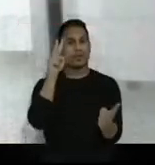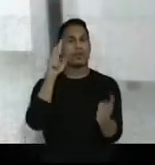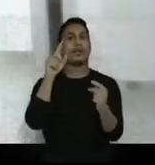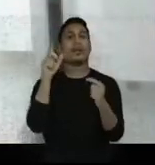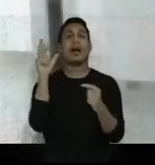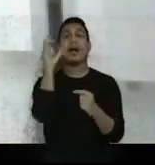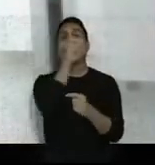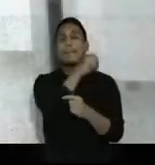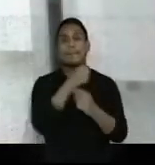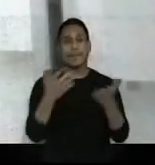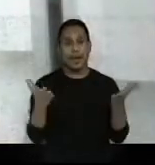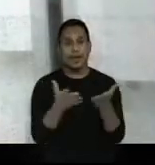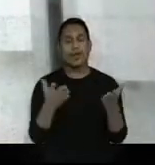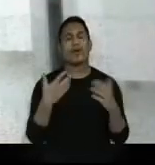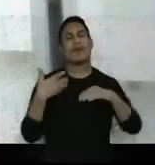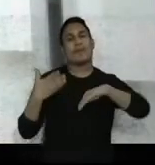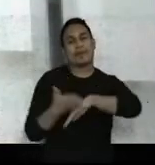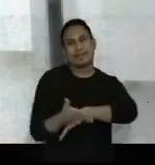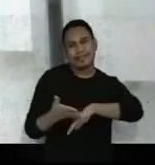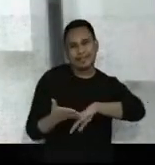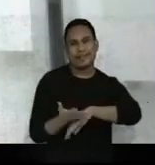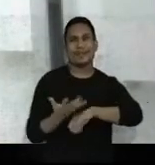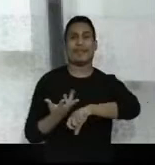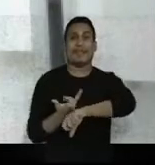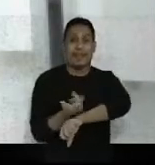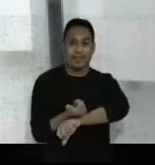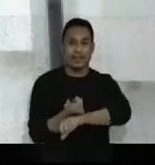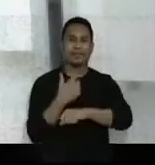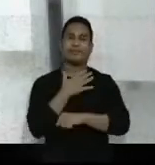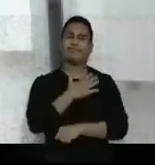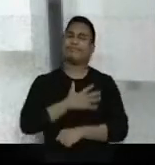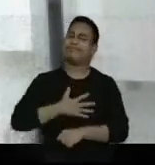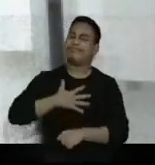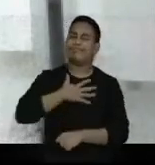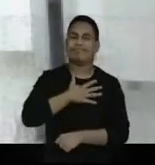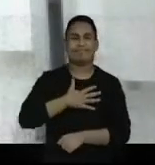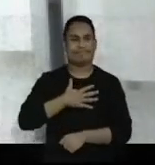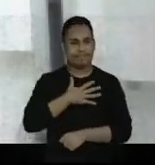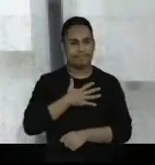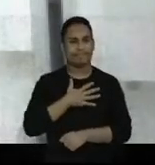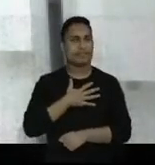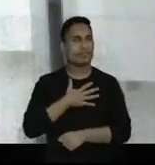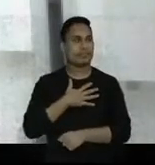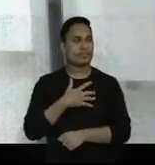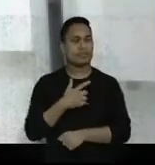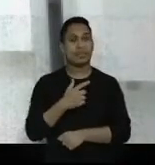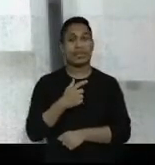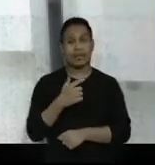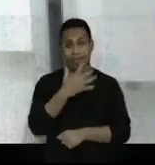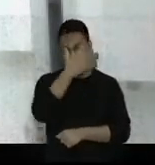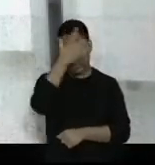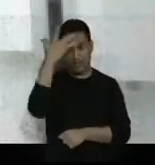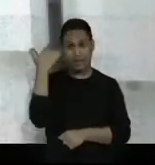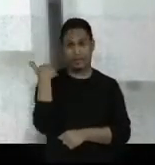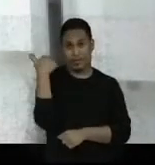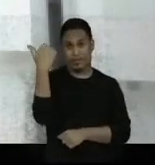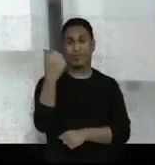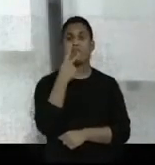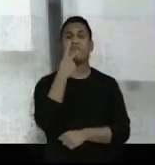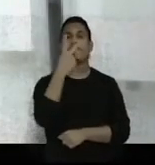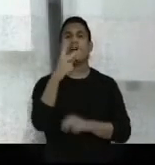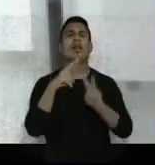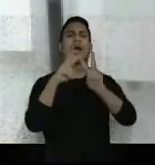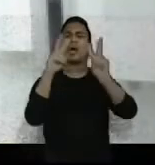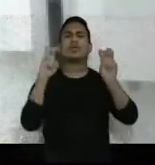sido convidada, então é um grande prazer para mim. Eu fui chamada, né, para falar um pouco da nutrição esportiva. Eu escolhi um tema que eu